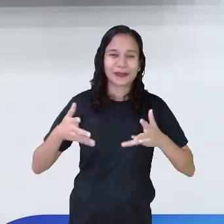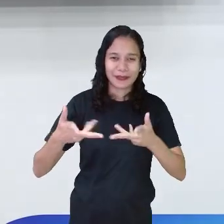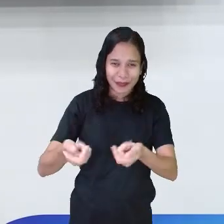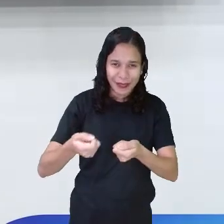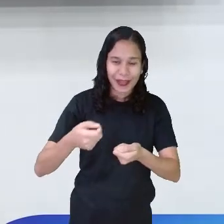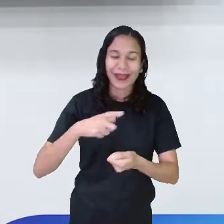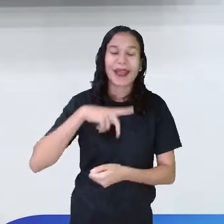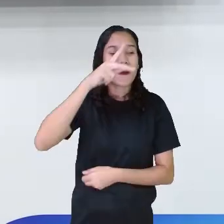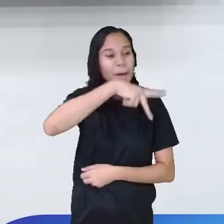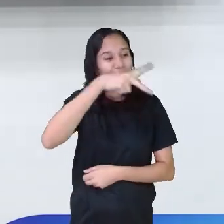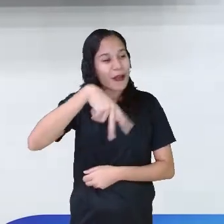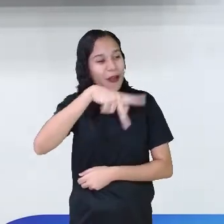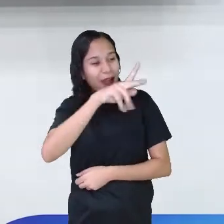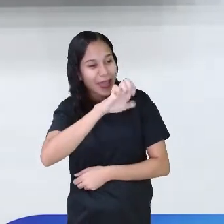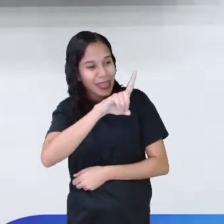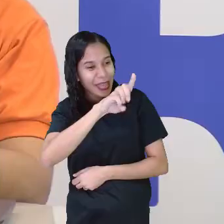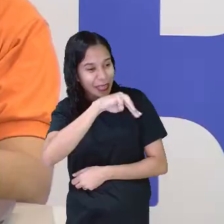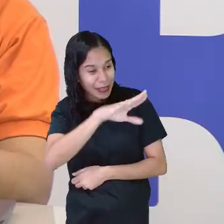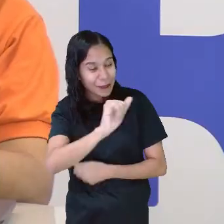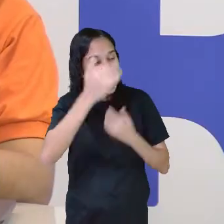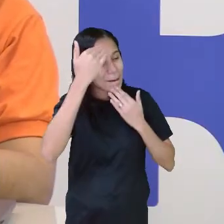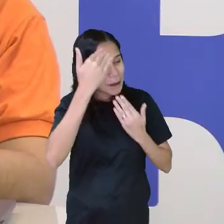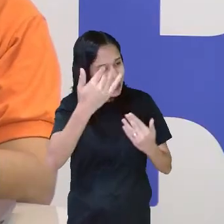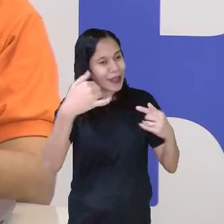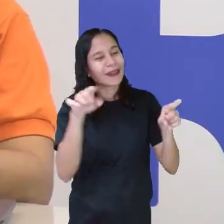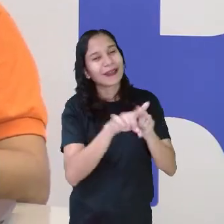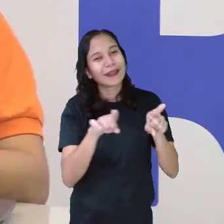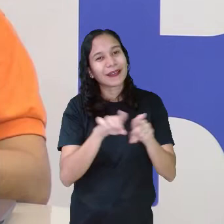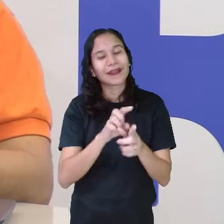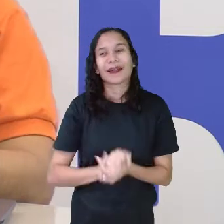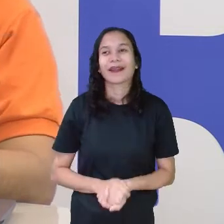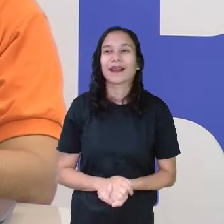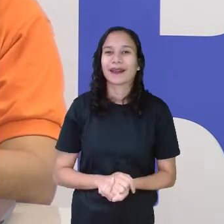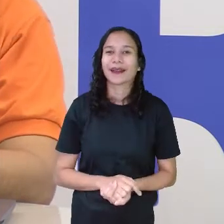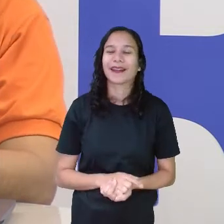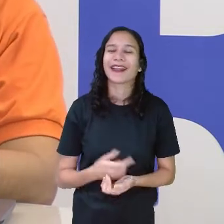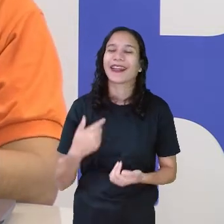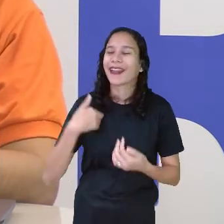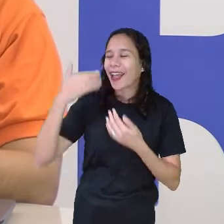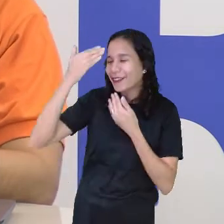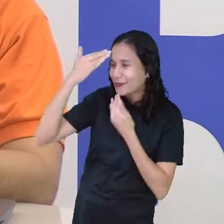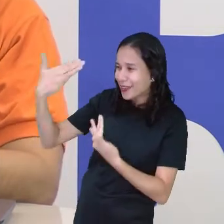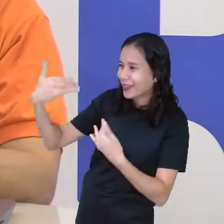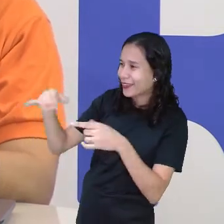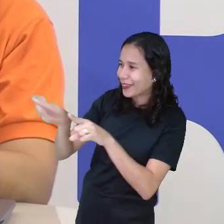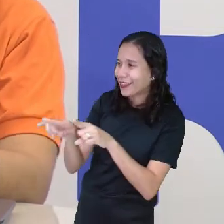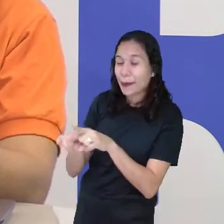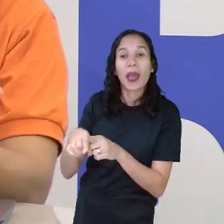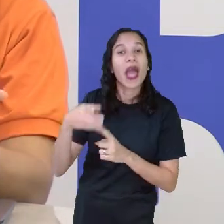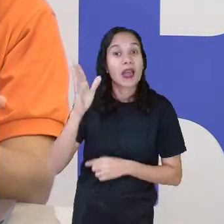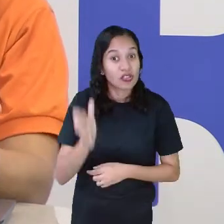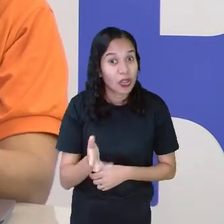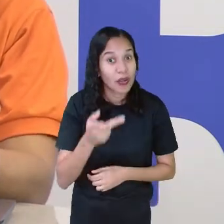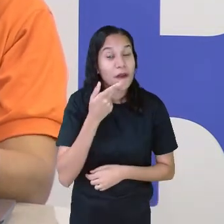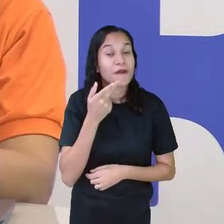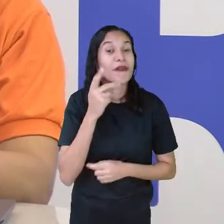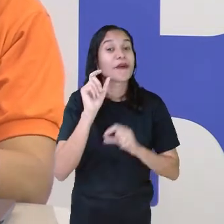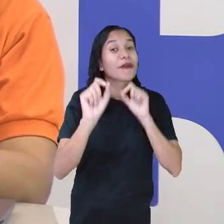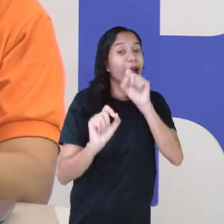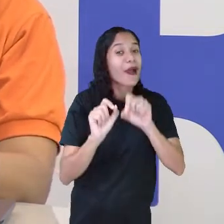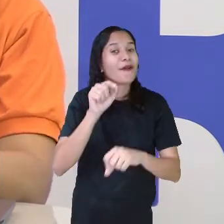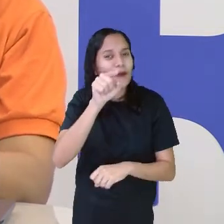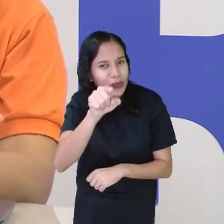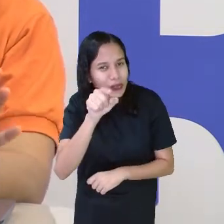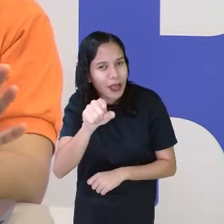brilhante. Professora Kedma, muito obrigada pela sua participação. Já pode convidá-los. Eu quem agradeço e já convido